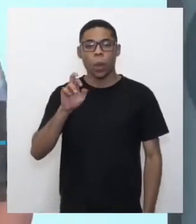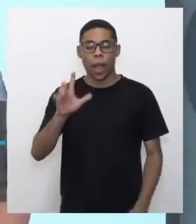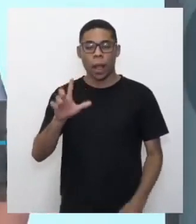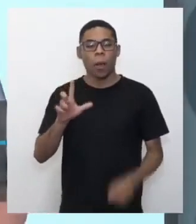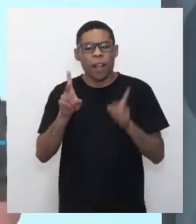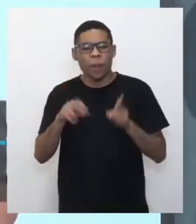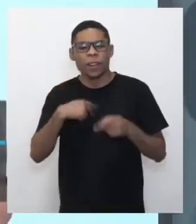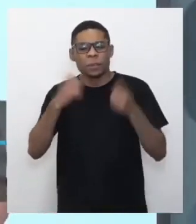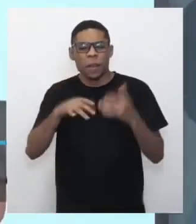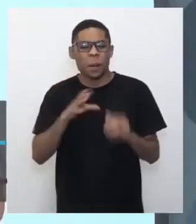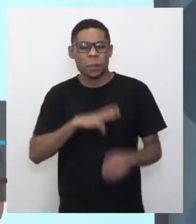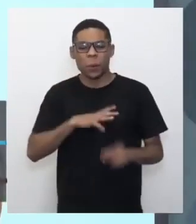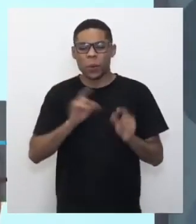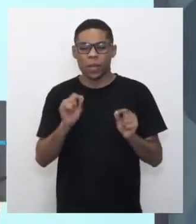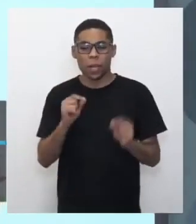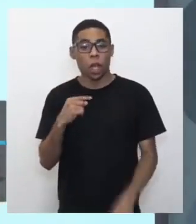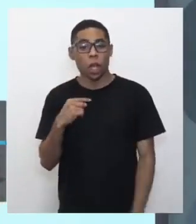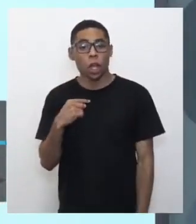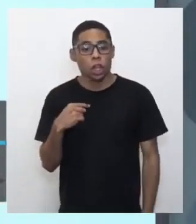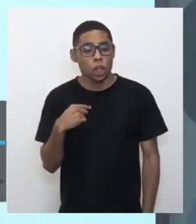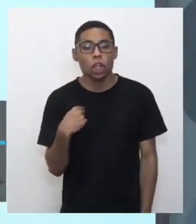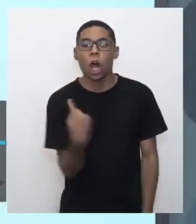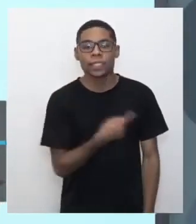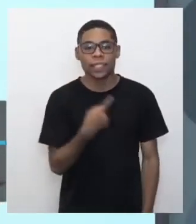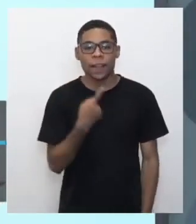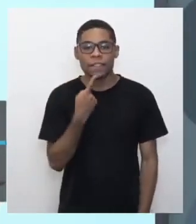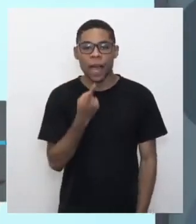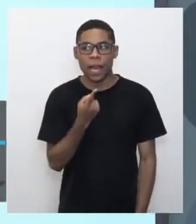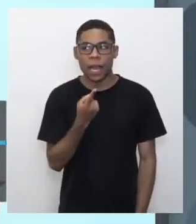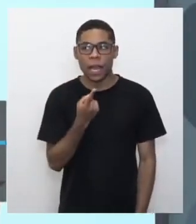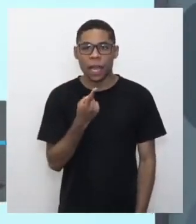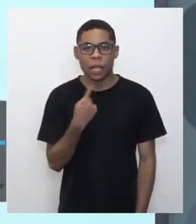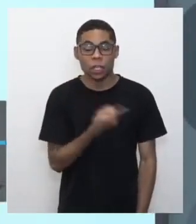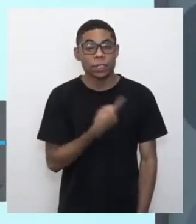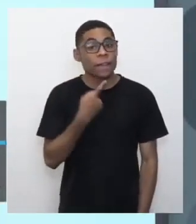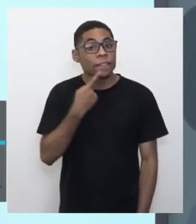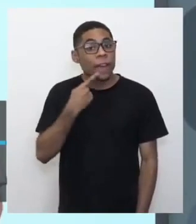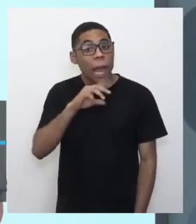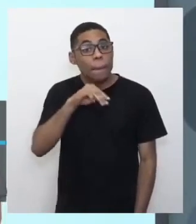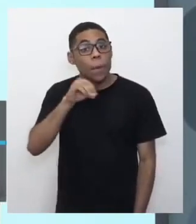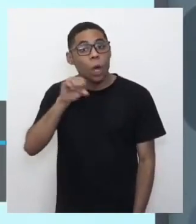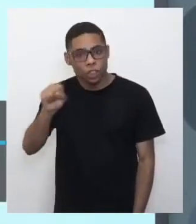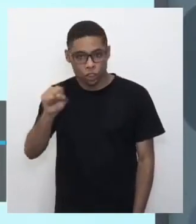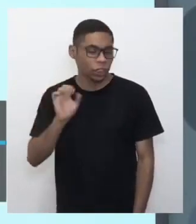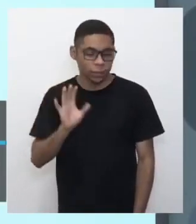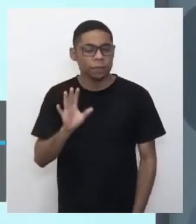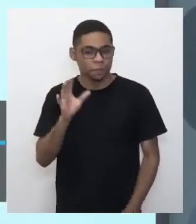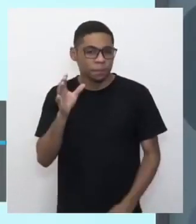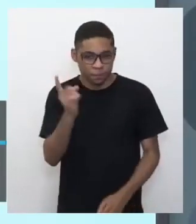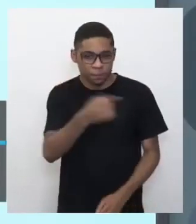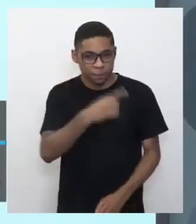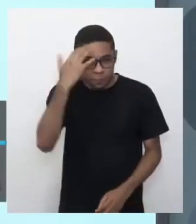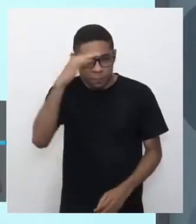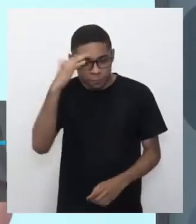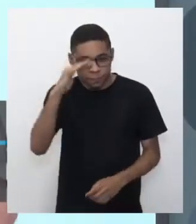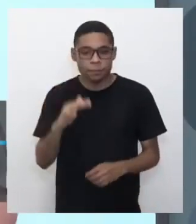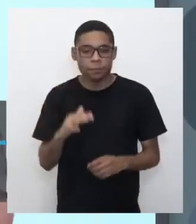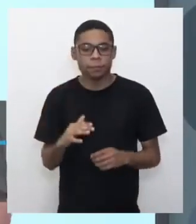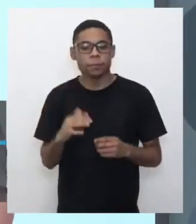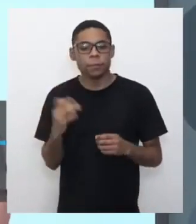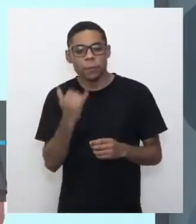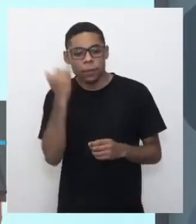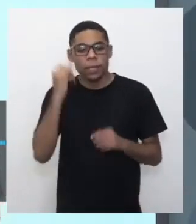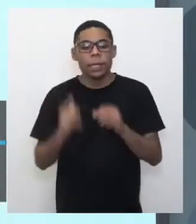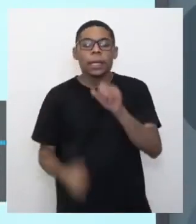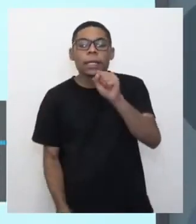falar em português, nós fala. E nós fala... Ok, vão te entender? Vão te entender. Mas vai aí dar